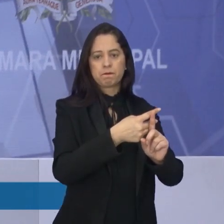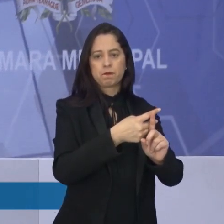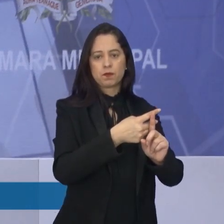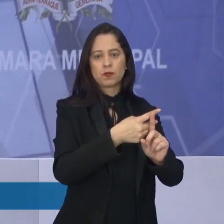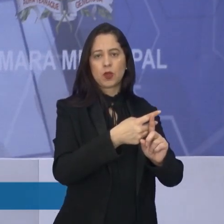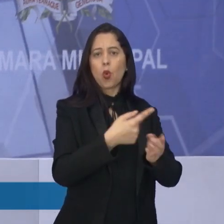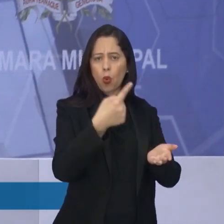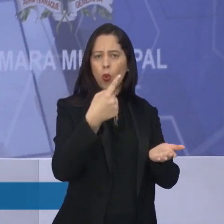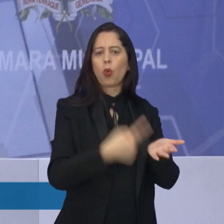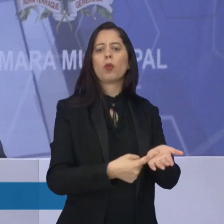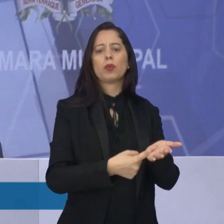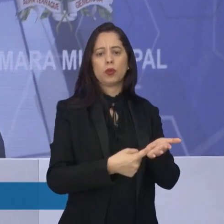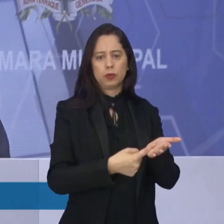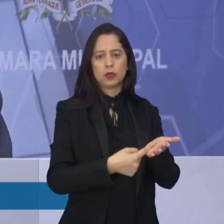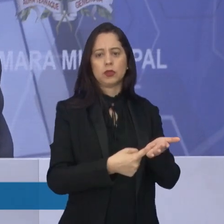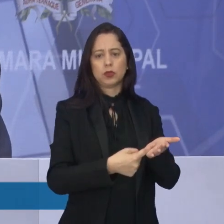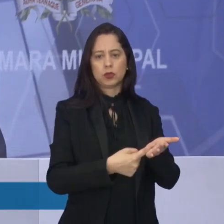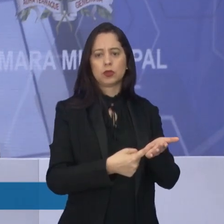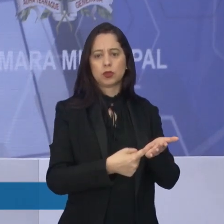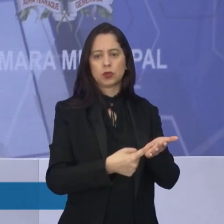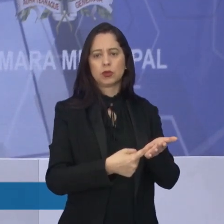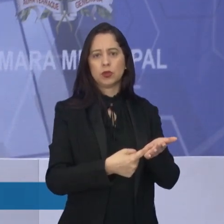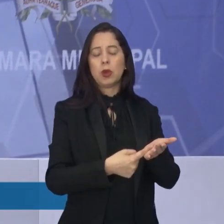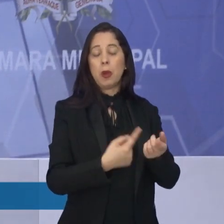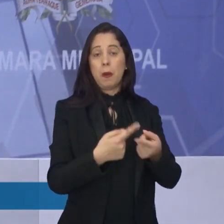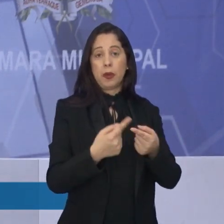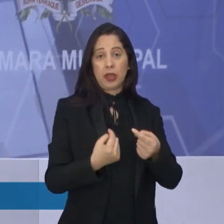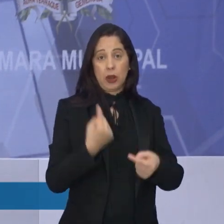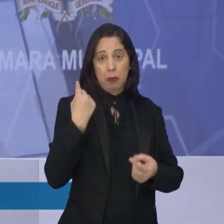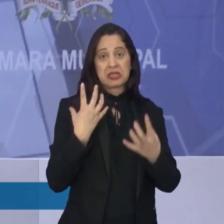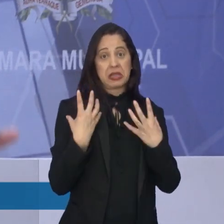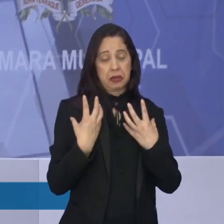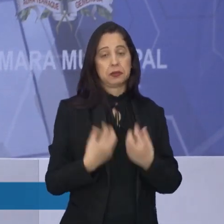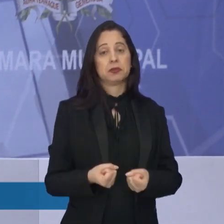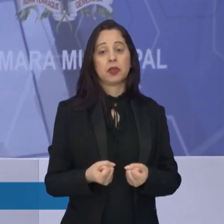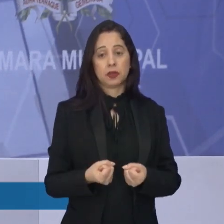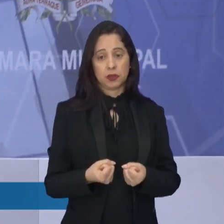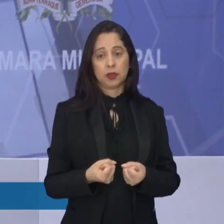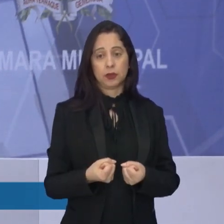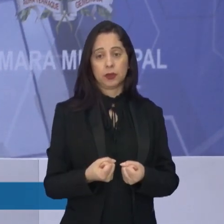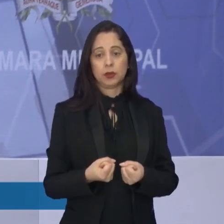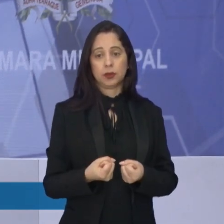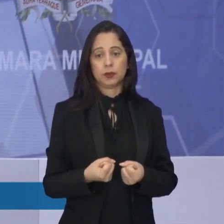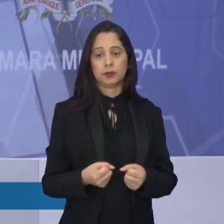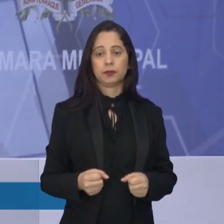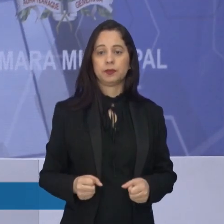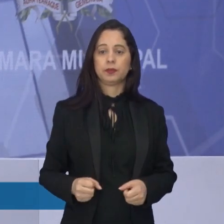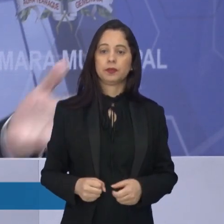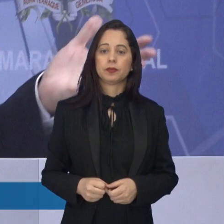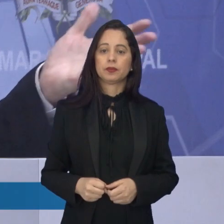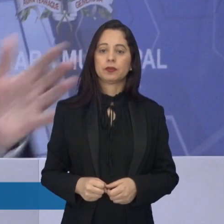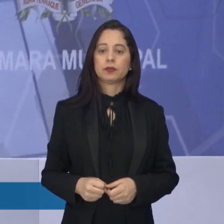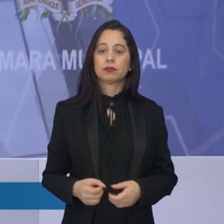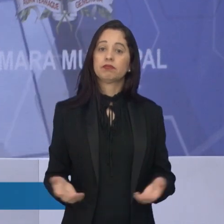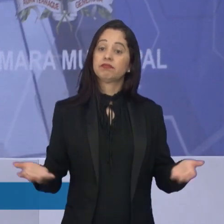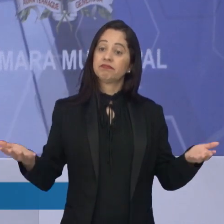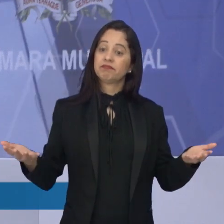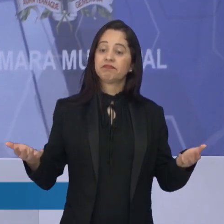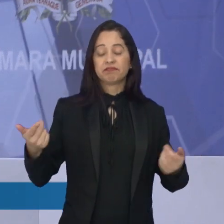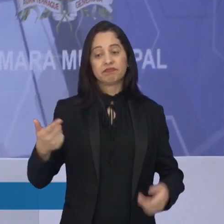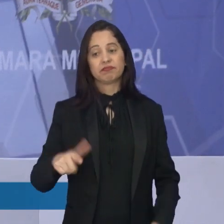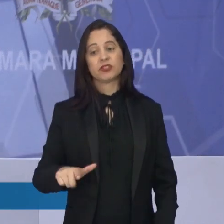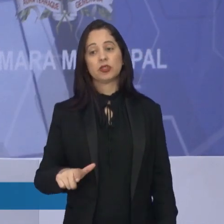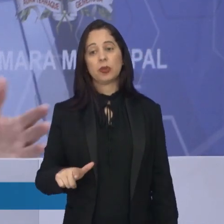o compromisso que ele aceitou firmar e já recebeu por isso. Então, de novo, só